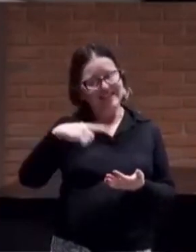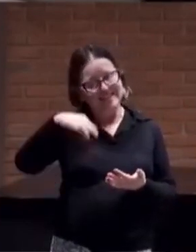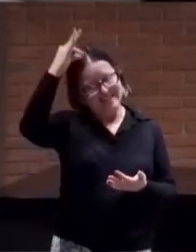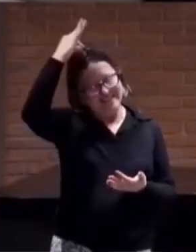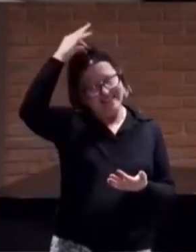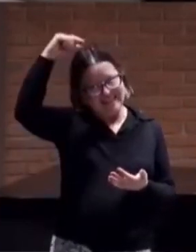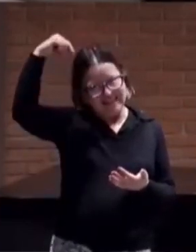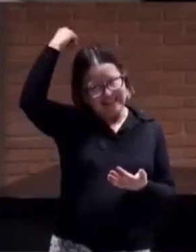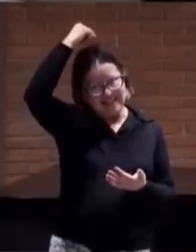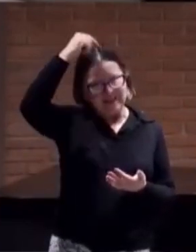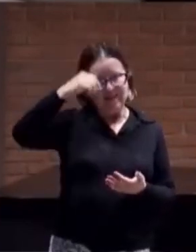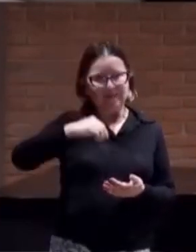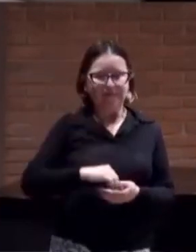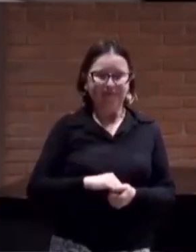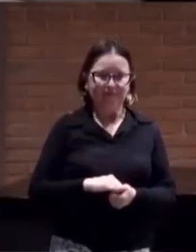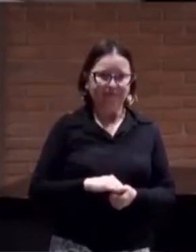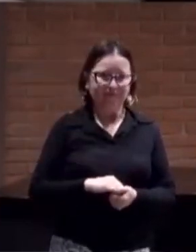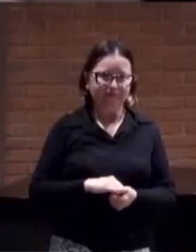Santo.